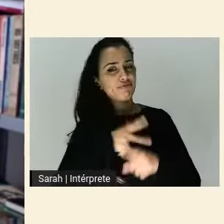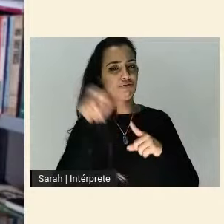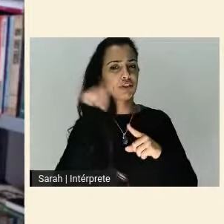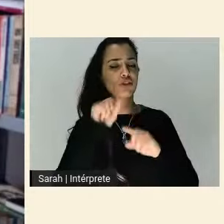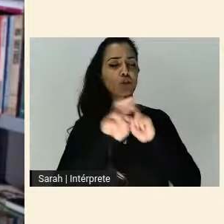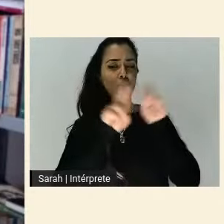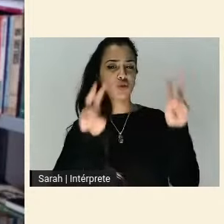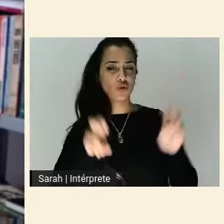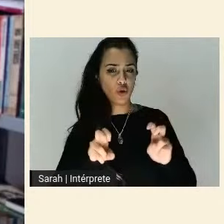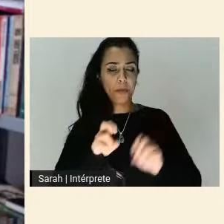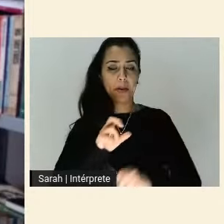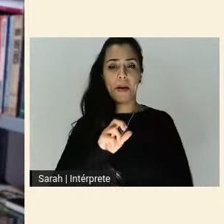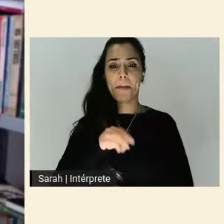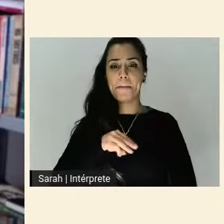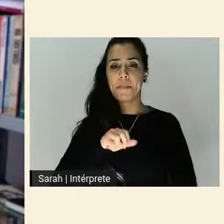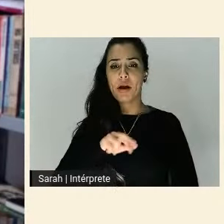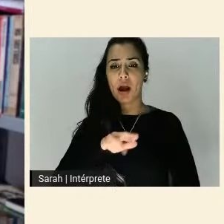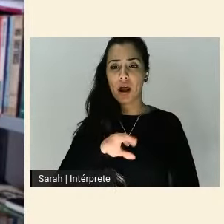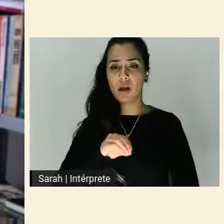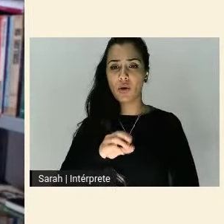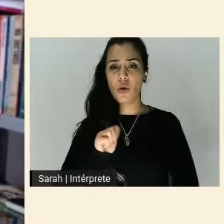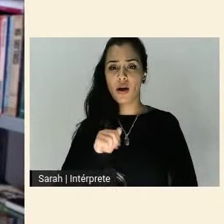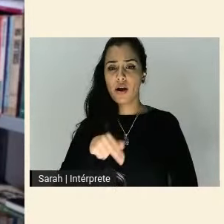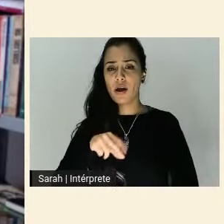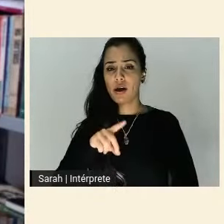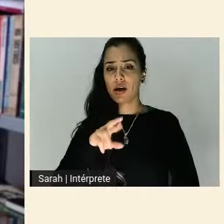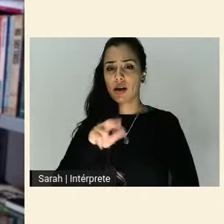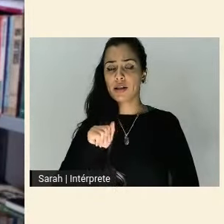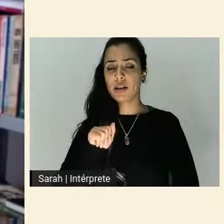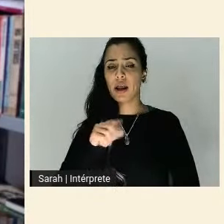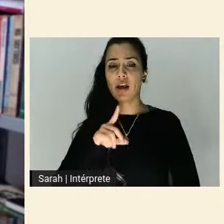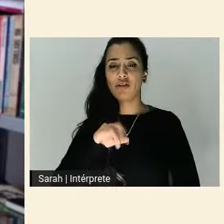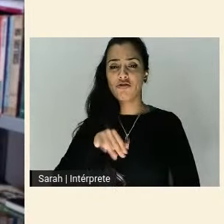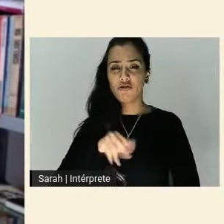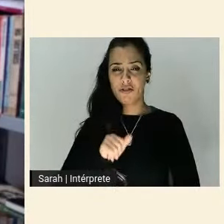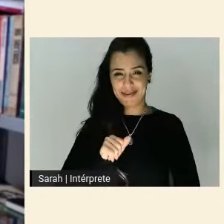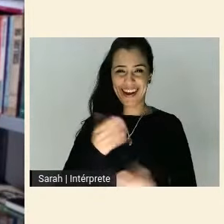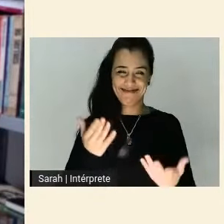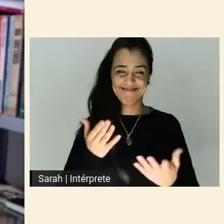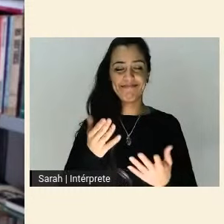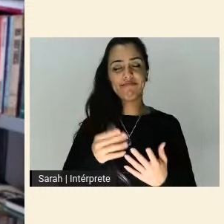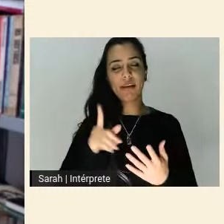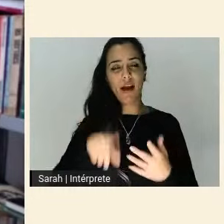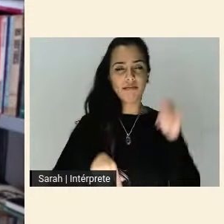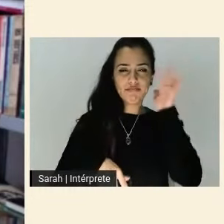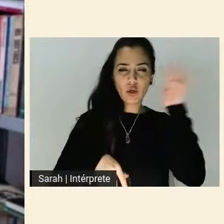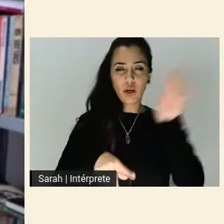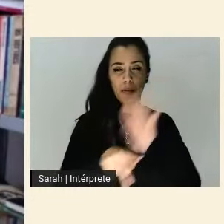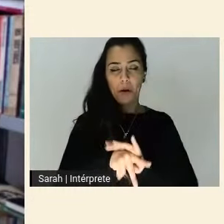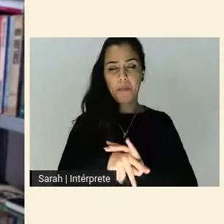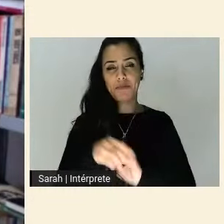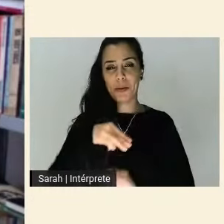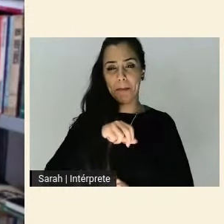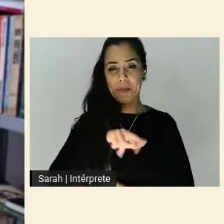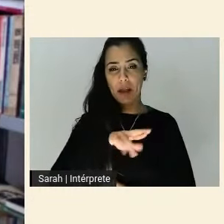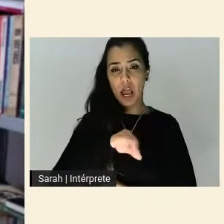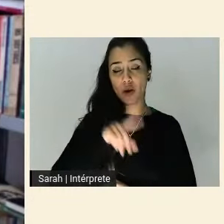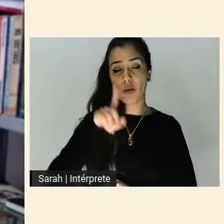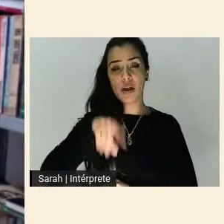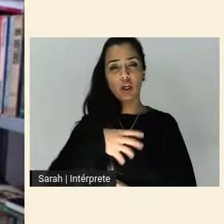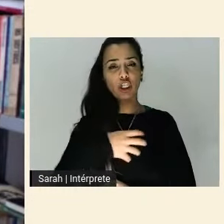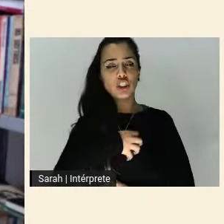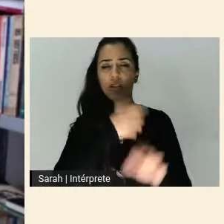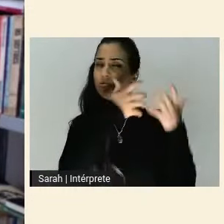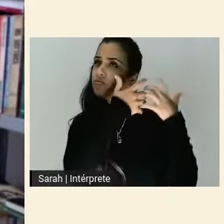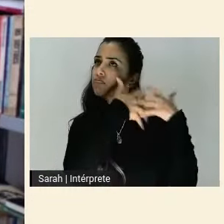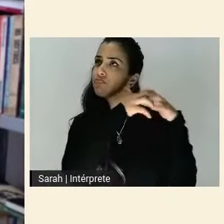Mário Andradina, a narrativa vitoriosa, né, em termos de interpretação, né, da